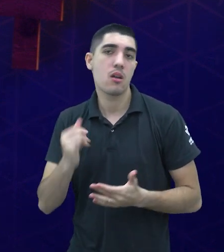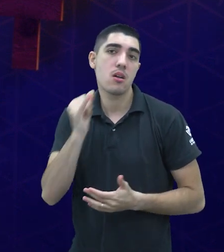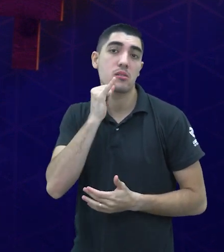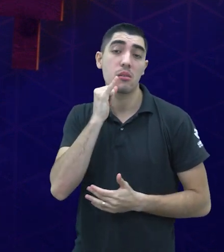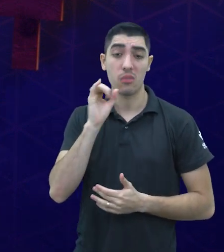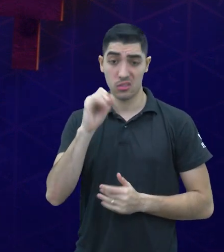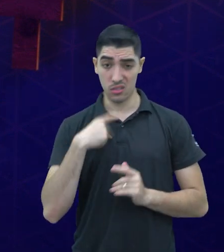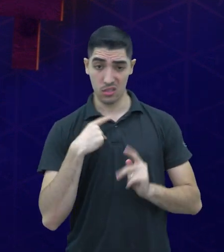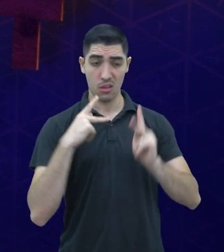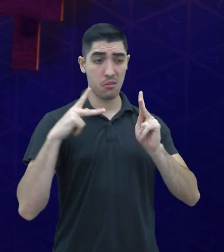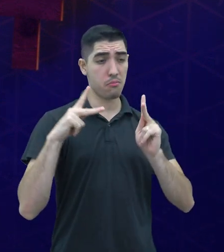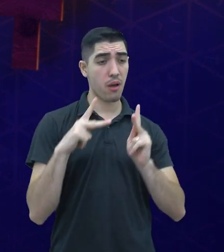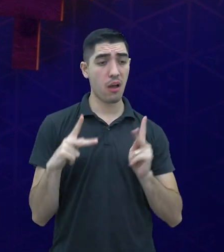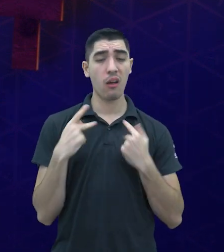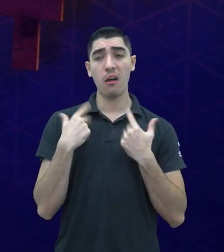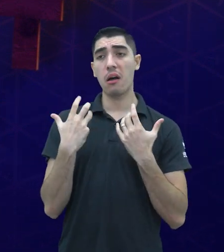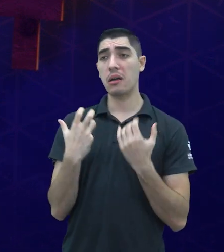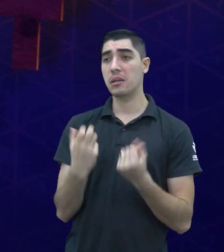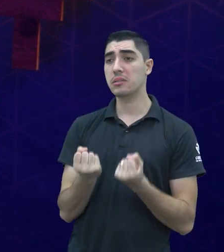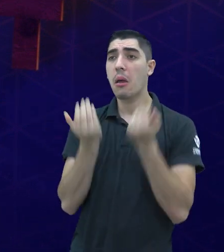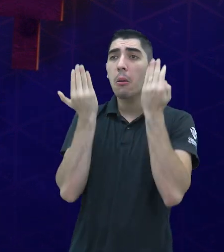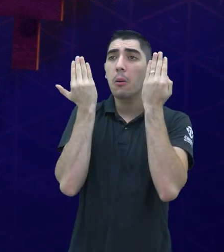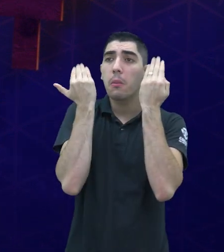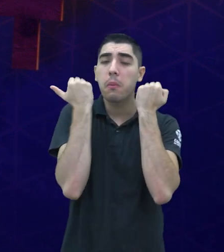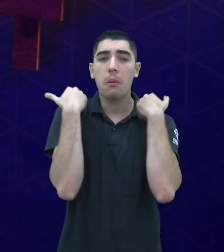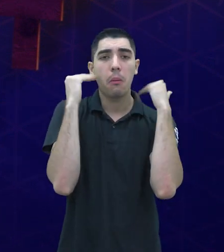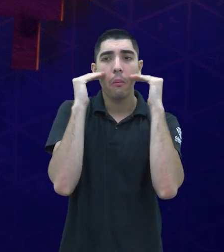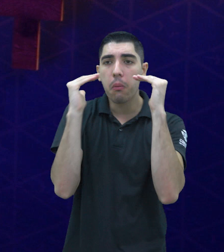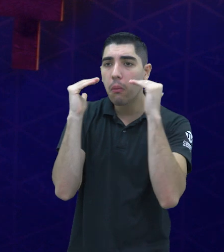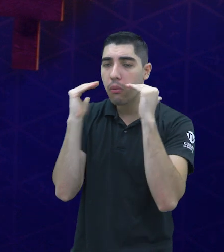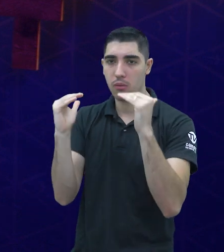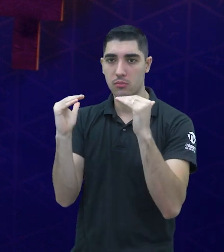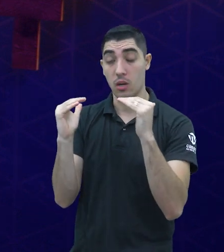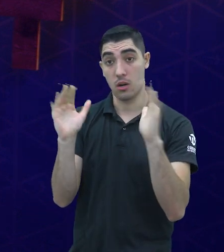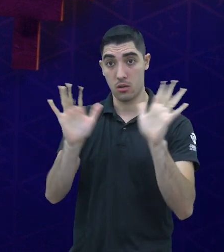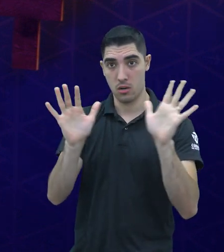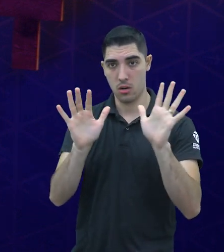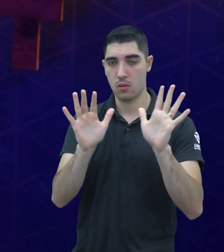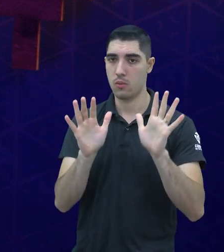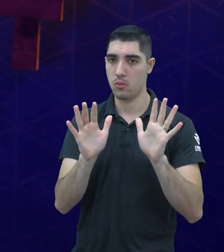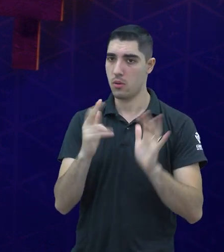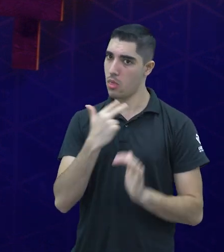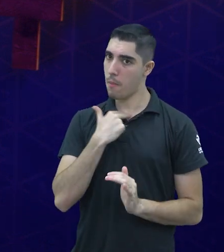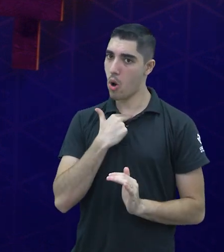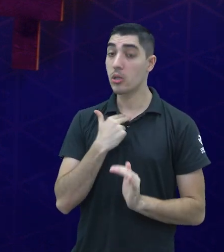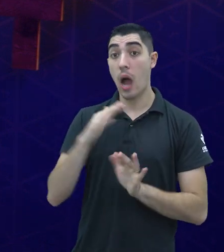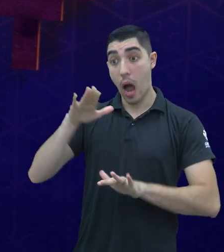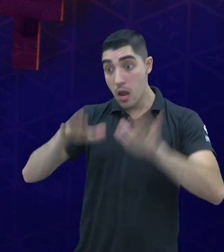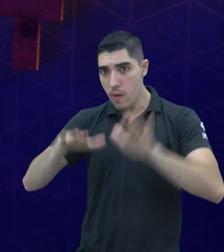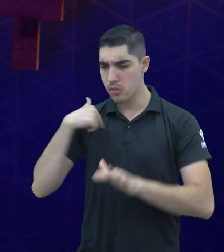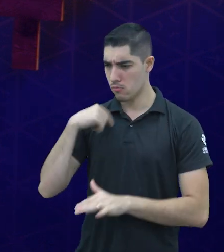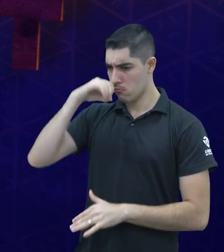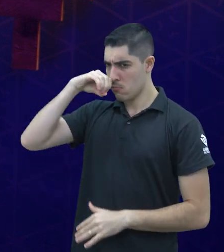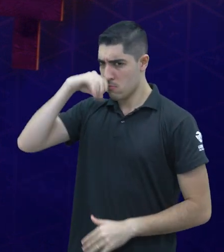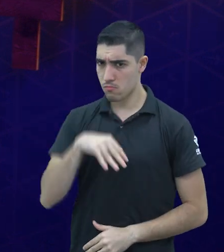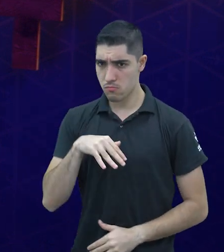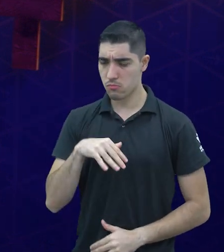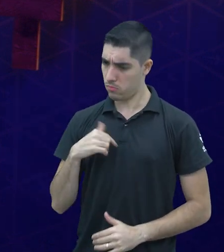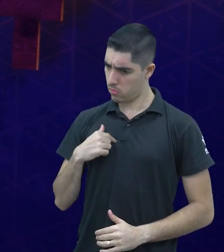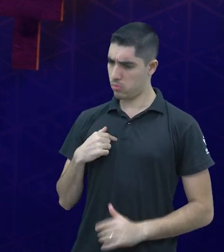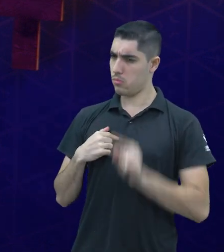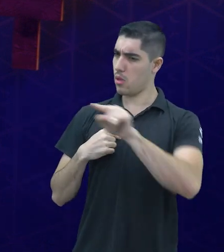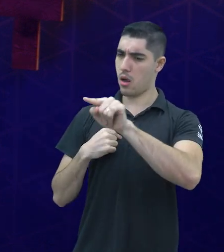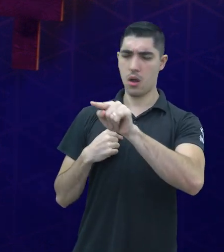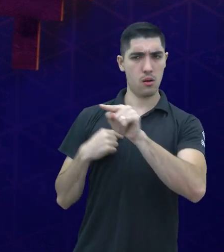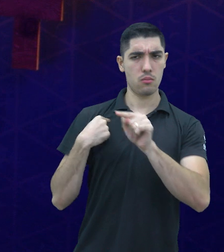que propõem para ela, né? E quando ela toma essa postura de algumas situações ela ser agressiva, significa que ela